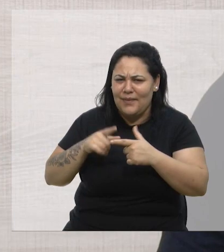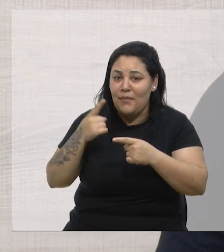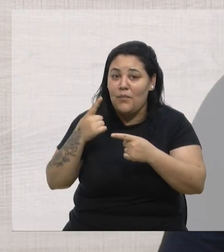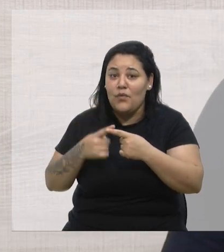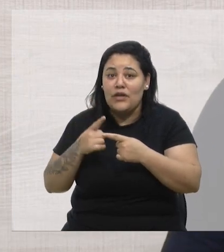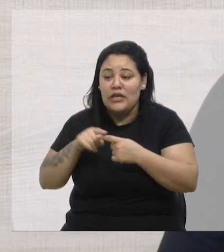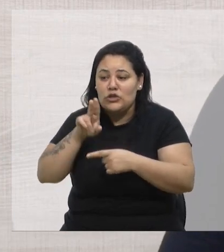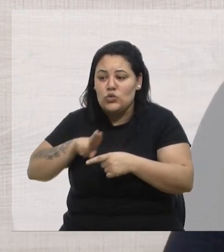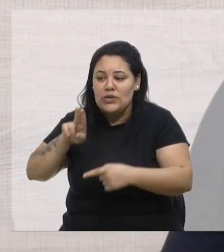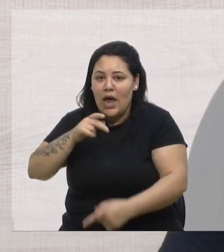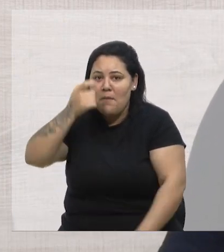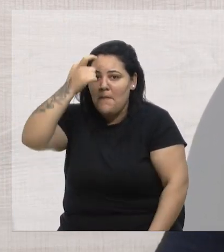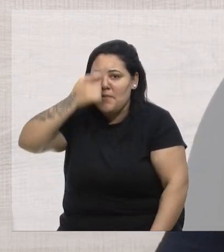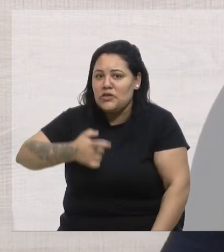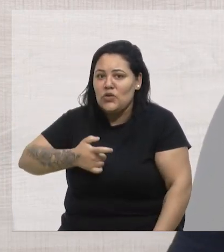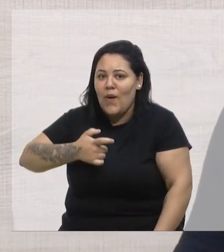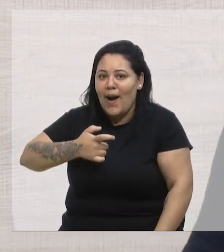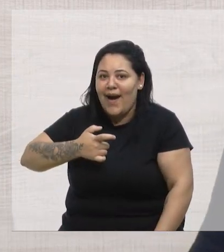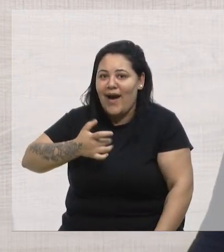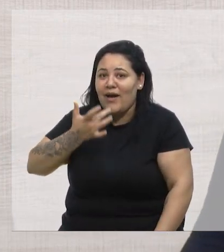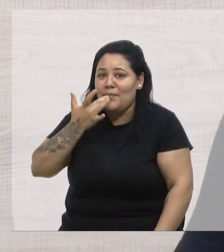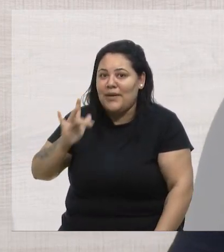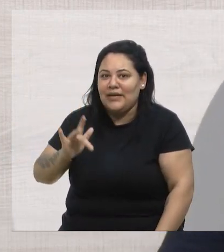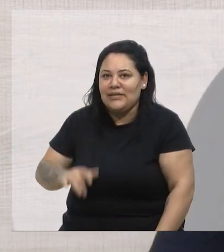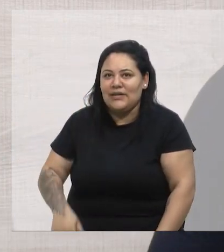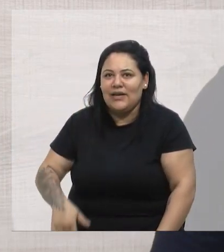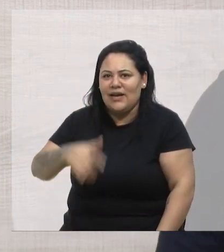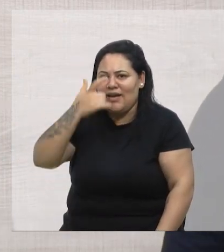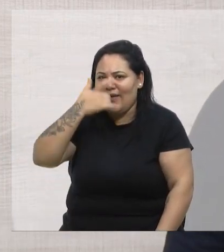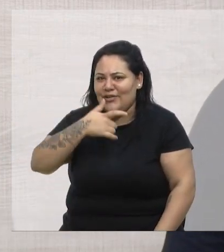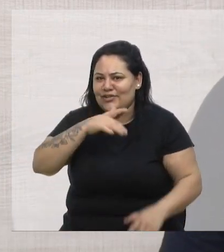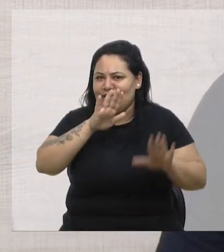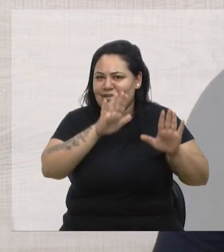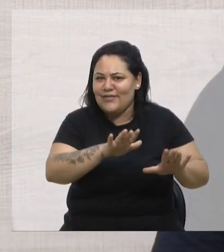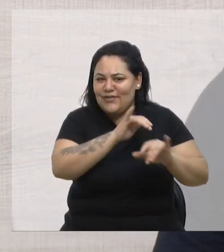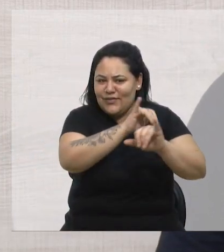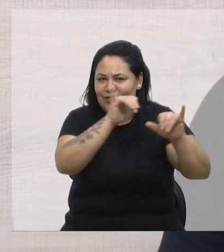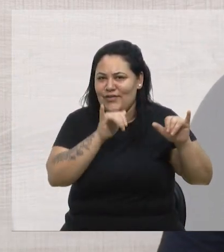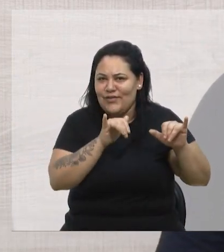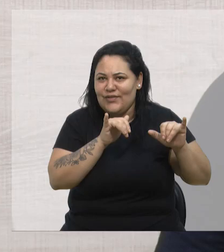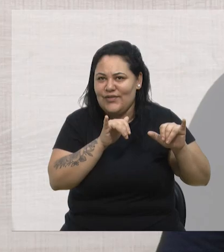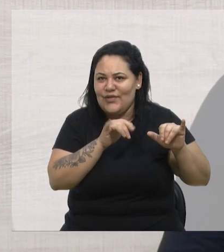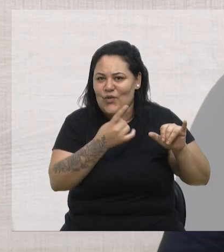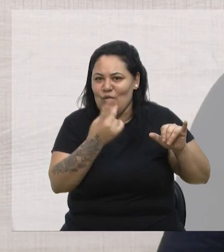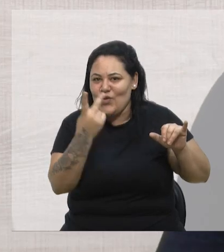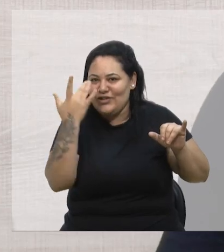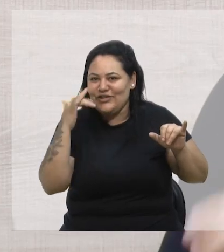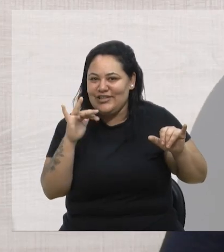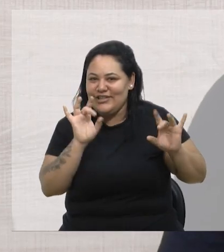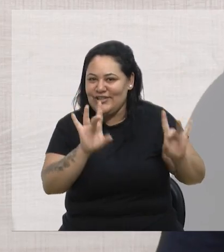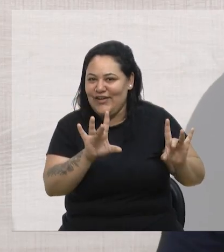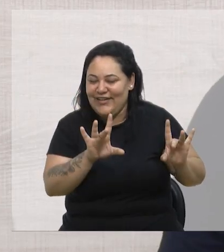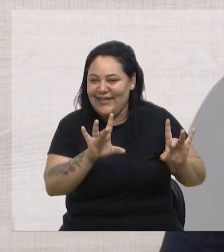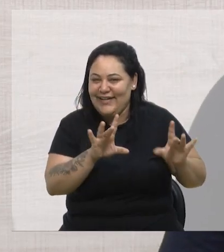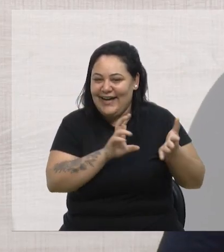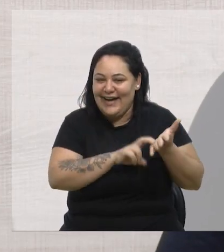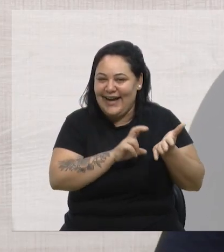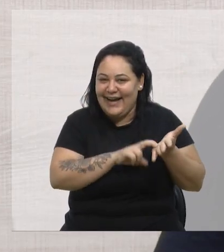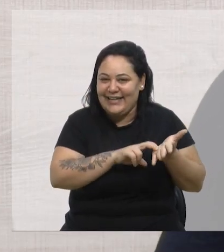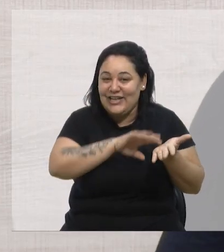eles colocaram um ator branco para fazer. A propaganda, eu acho que ela ficou no ar 1 ou 2 dias, a Caixa